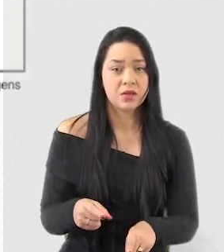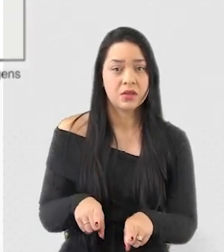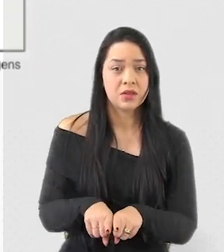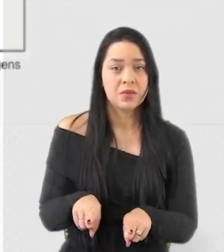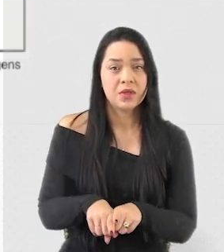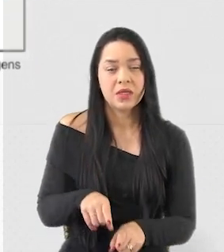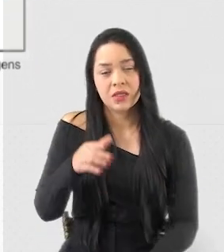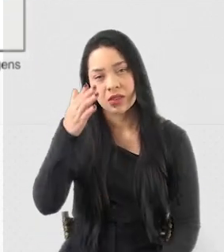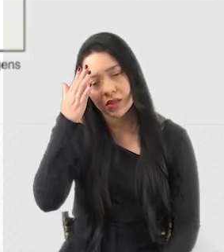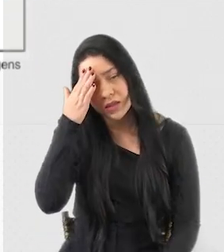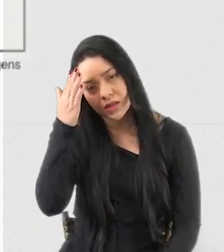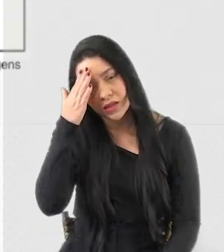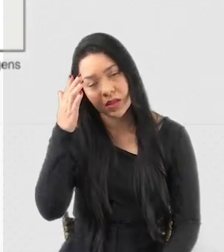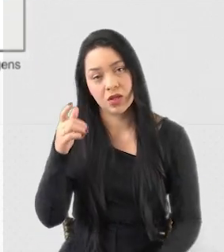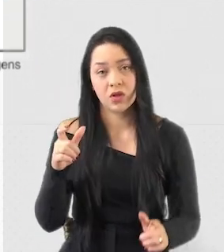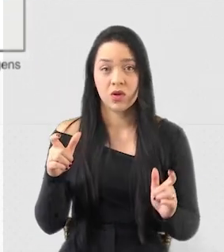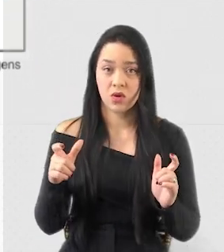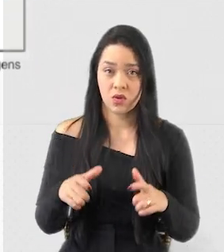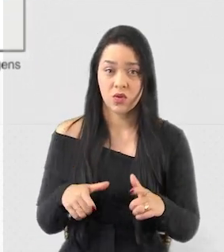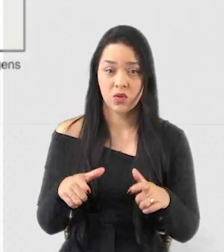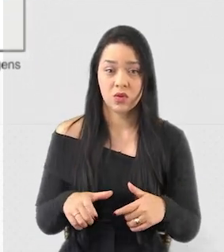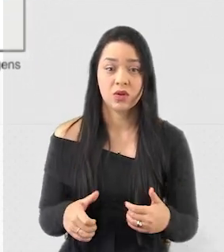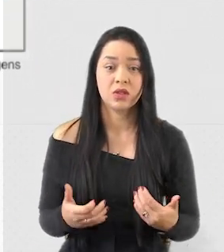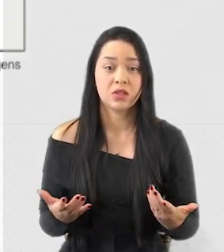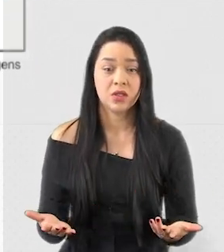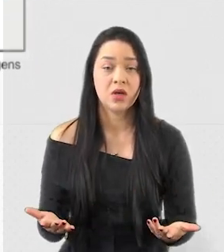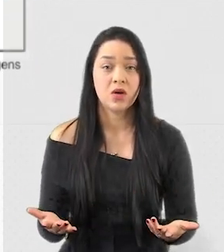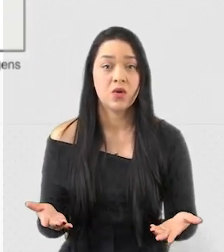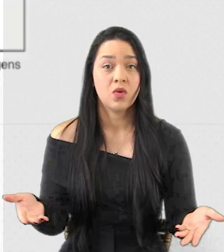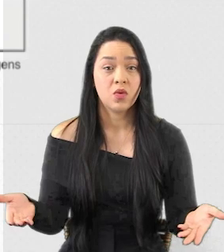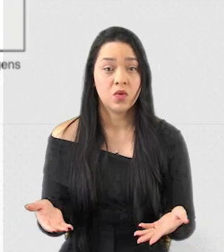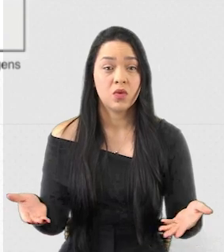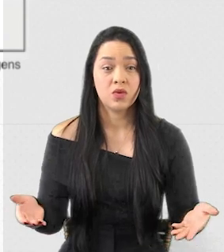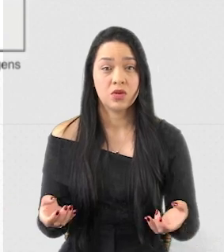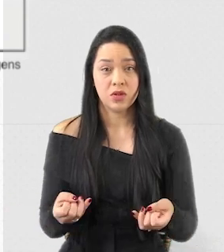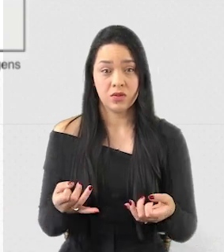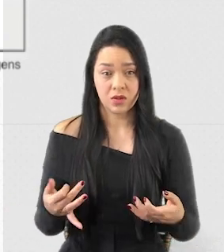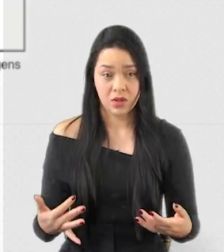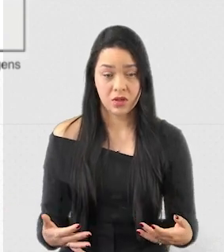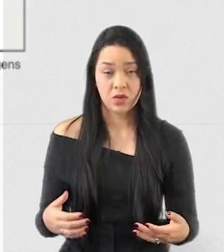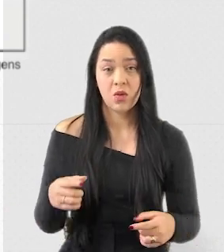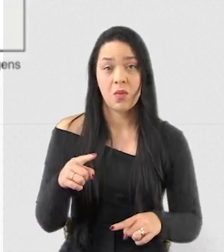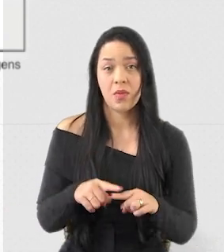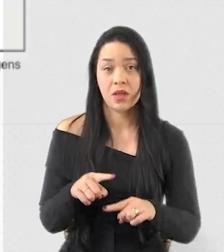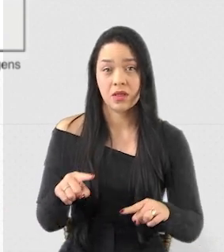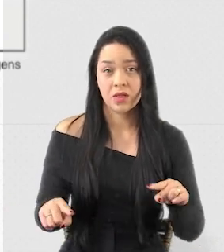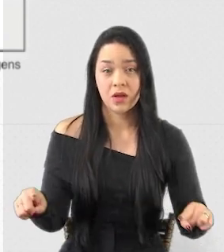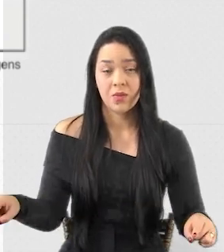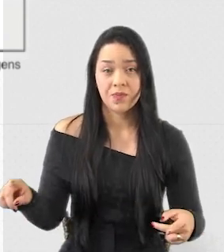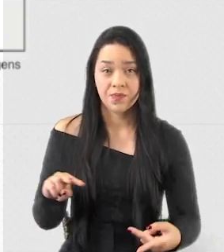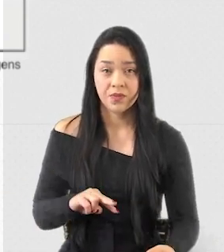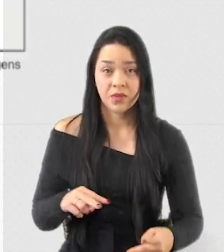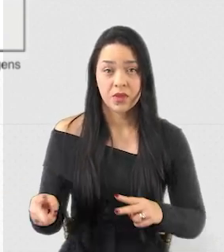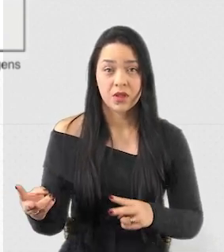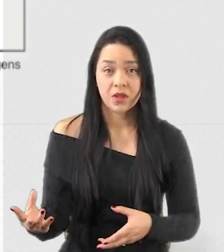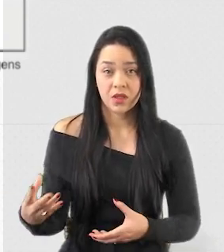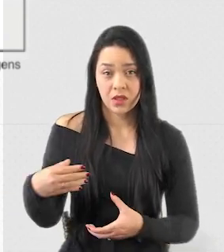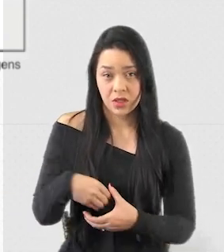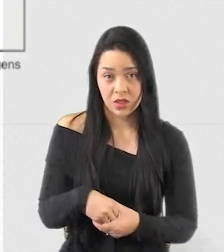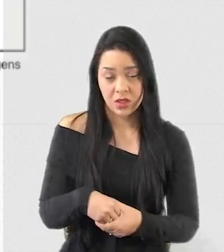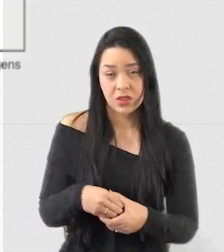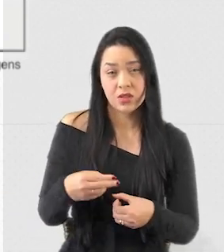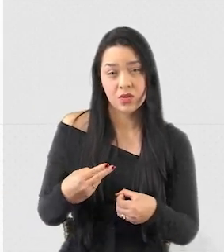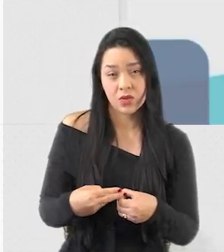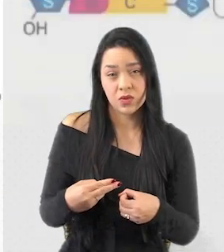entender aonde nós vamos chegar. Então, a gente vai falar hoje do material genético que está ali dentro desse núcleo